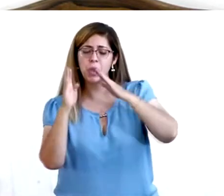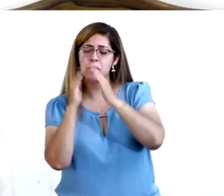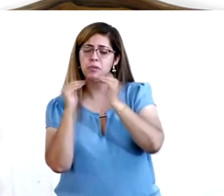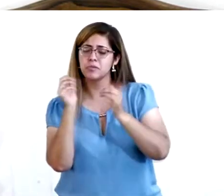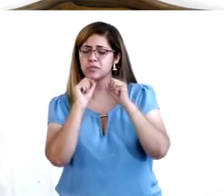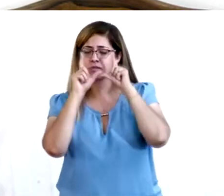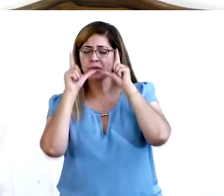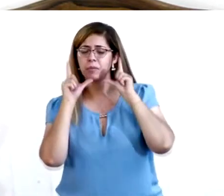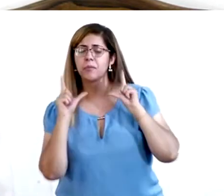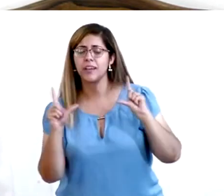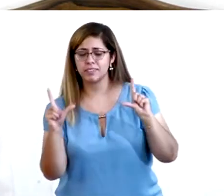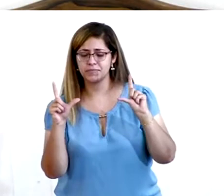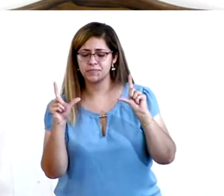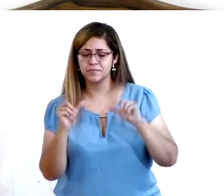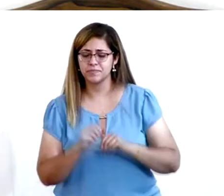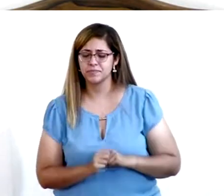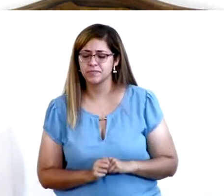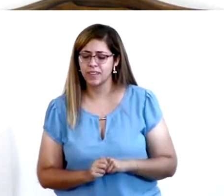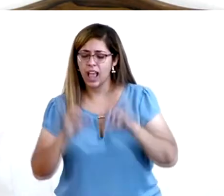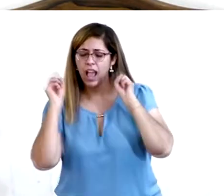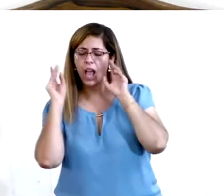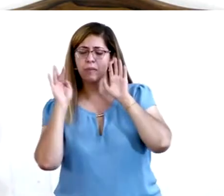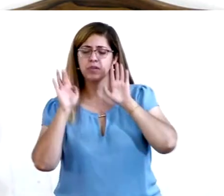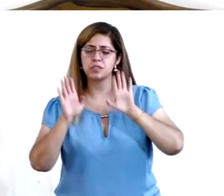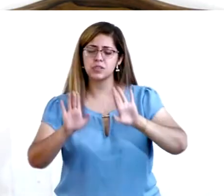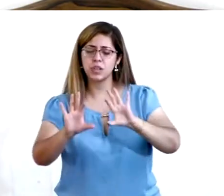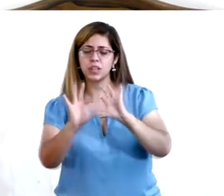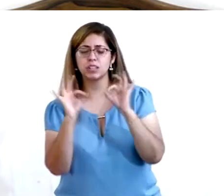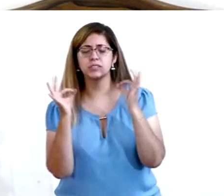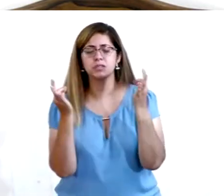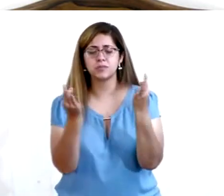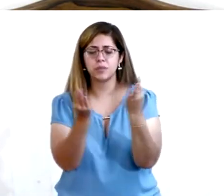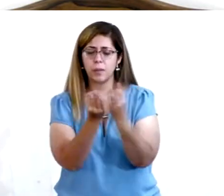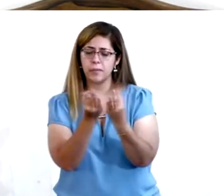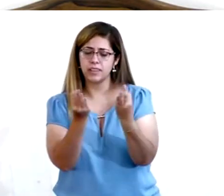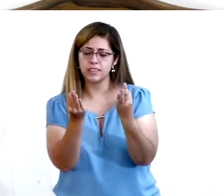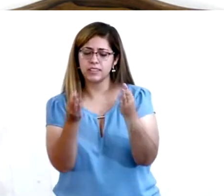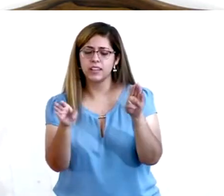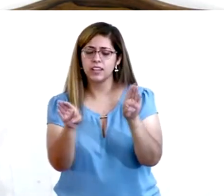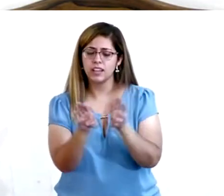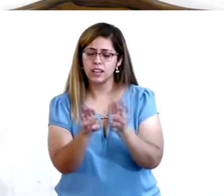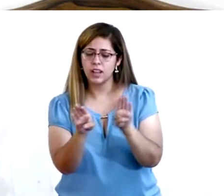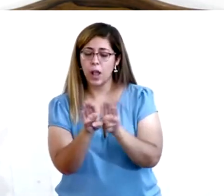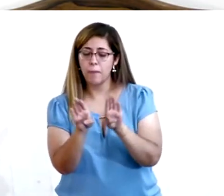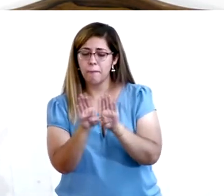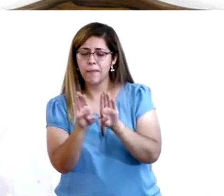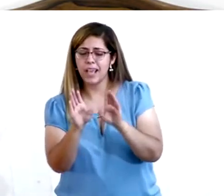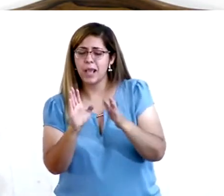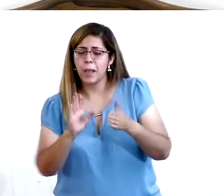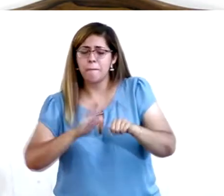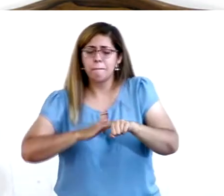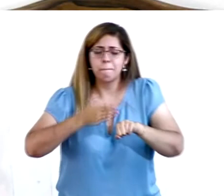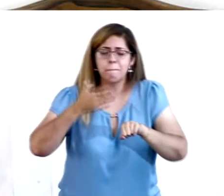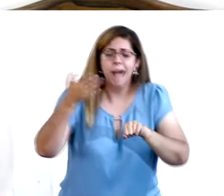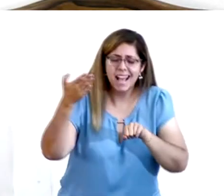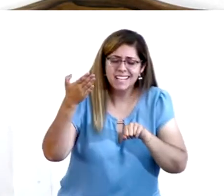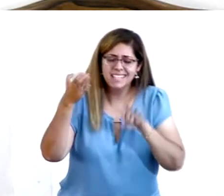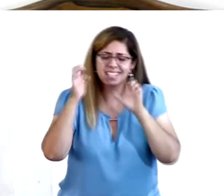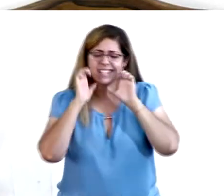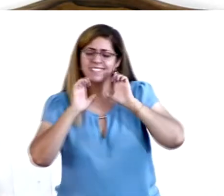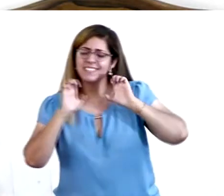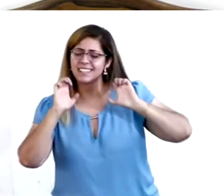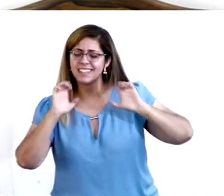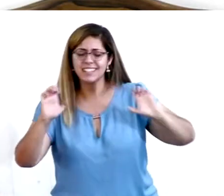manhã. Não deixa a gente voltar para as nossas casas como chegamos, mas permita que levemos um pouquinho mais da tua